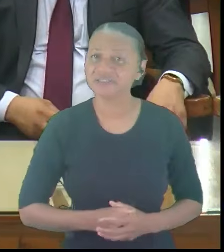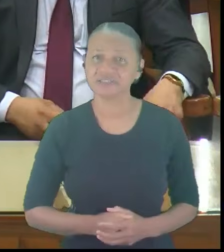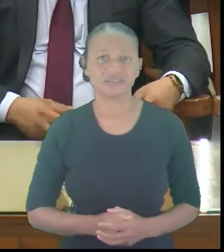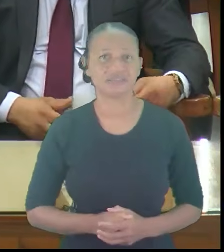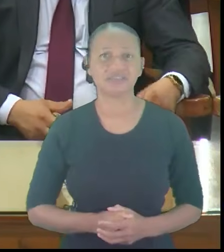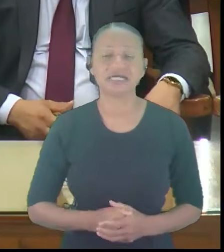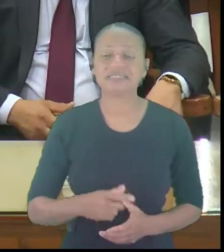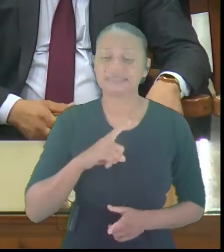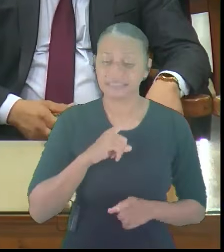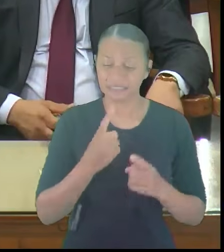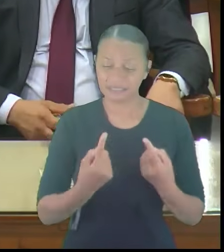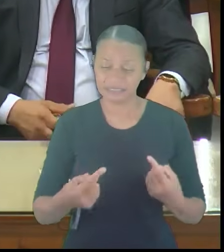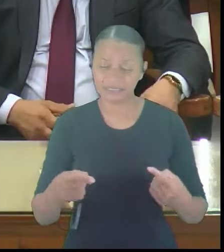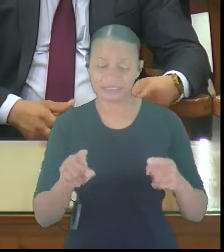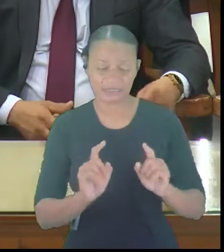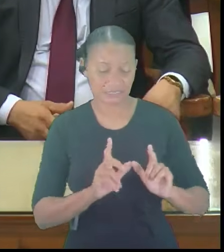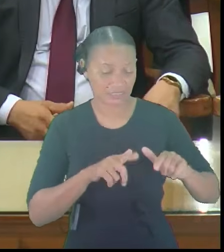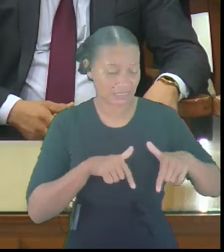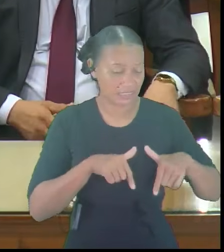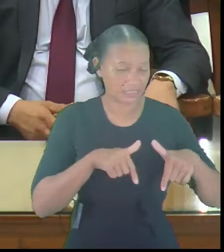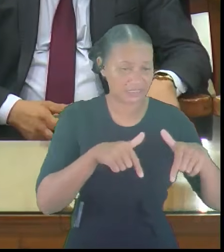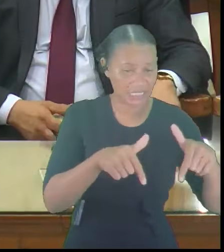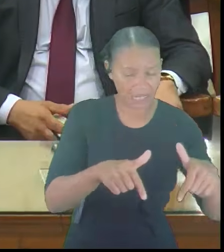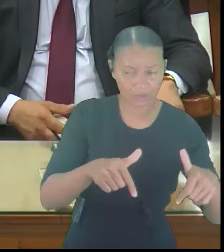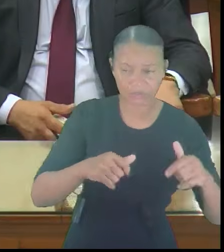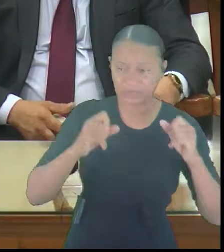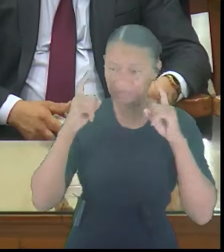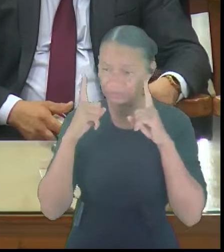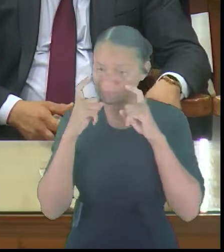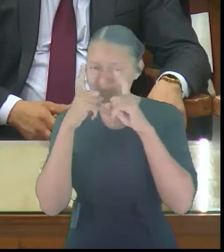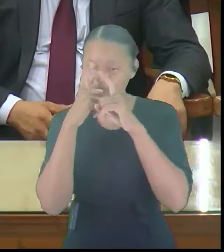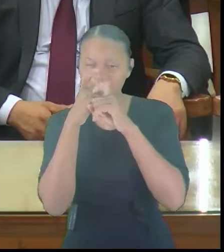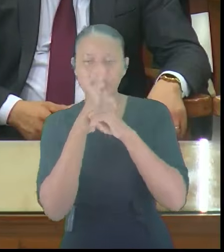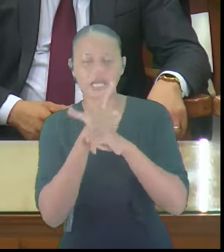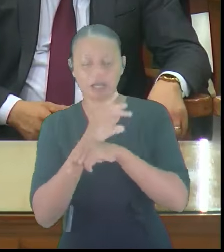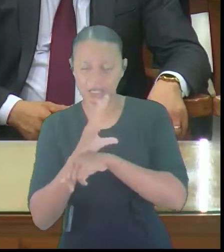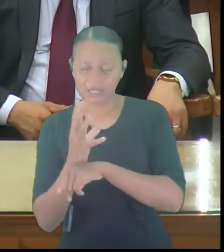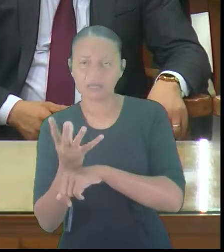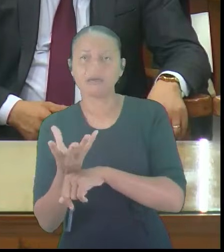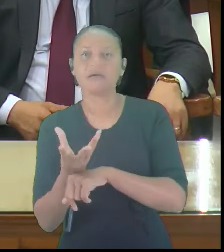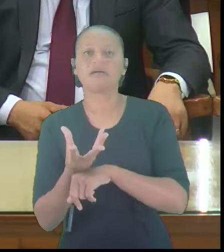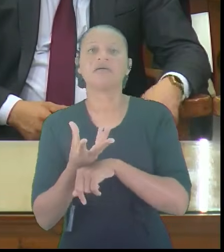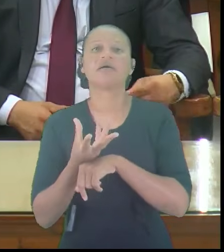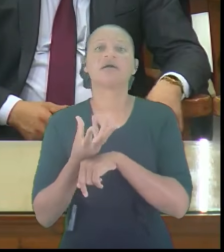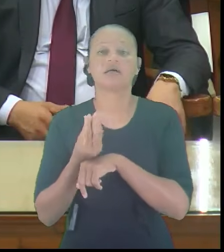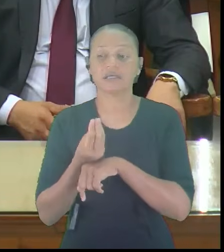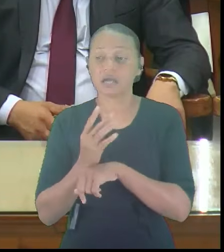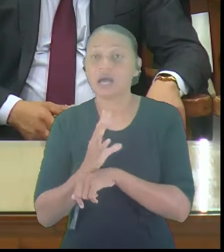Tem um hino que diz: nas lutas e nas provas, a igreja